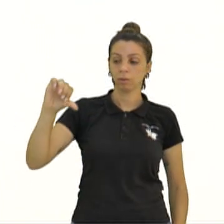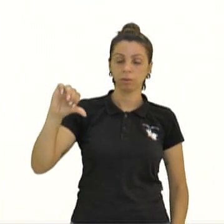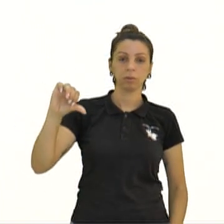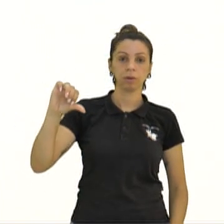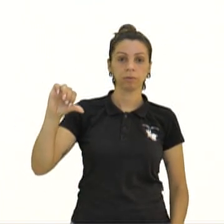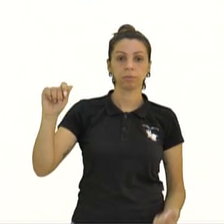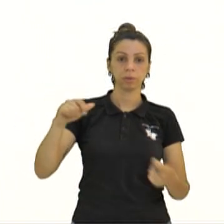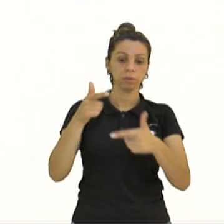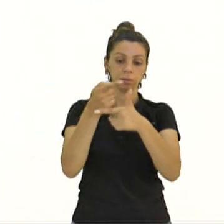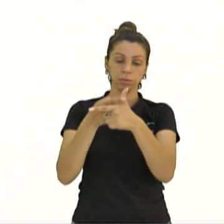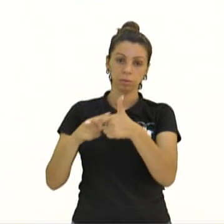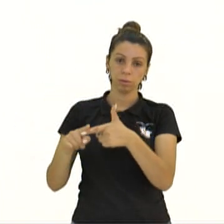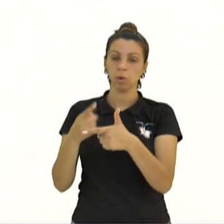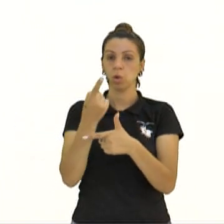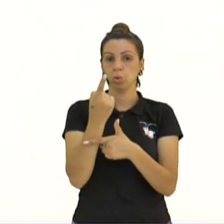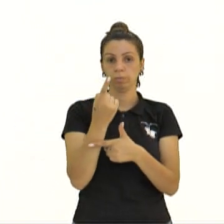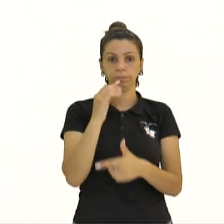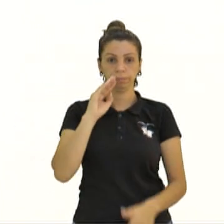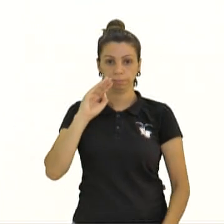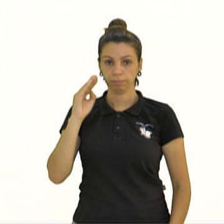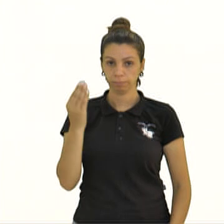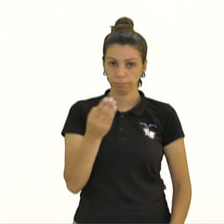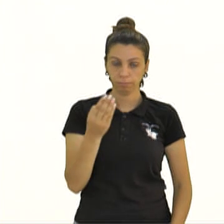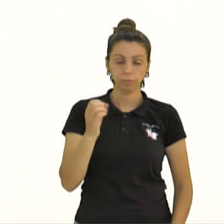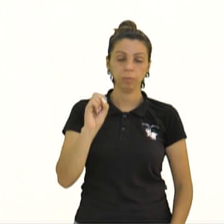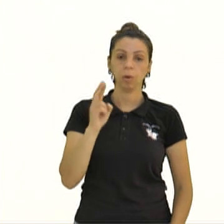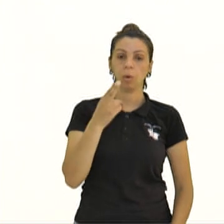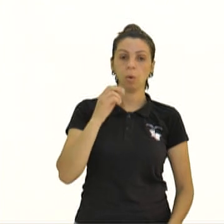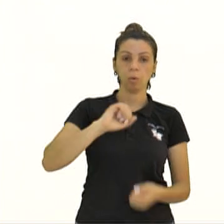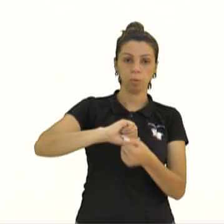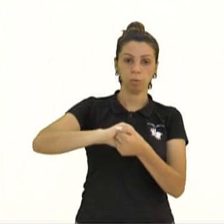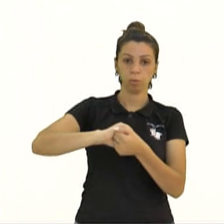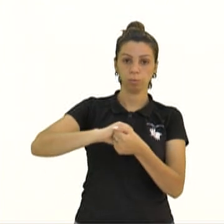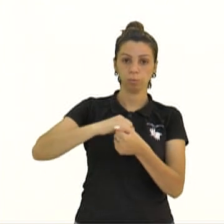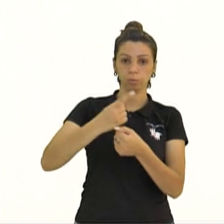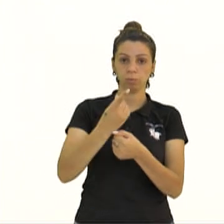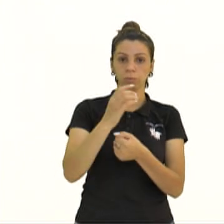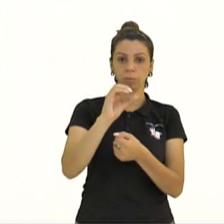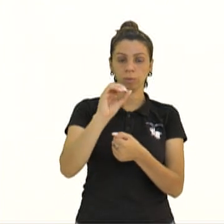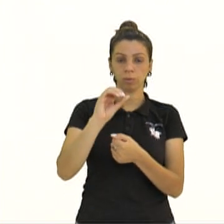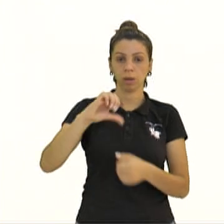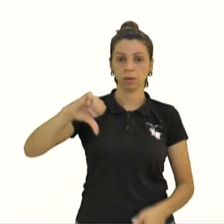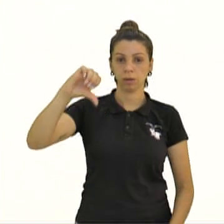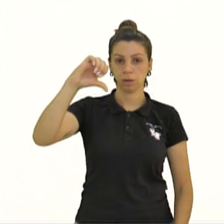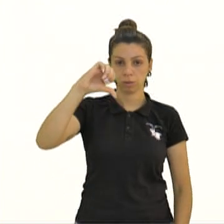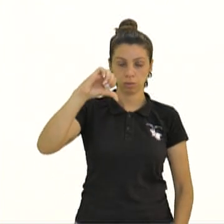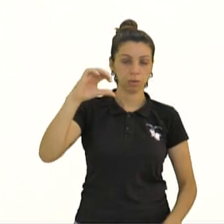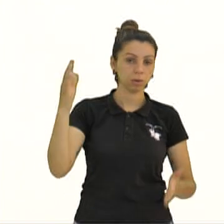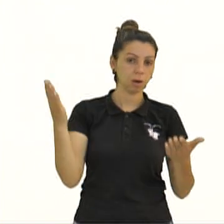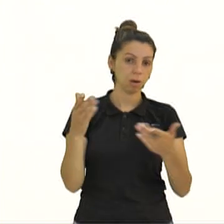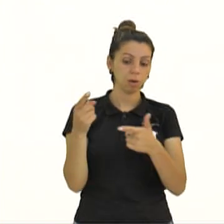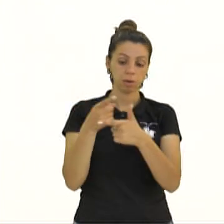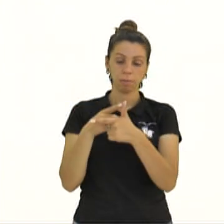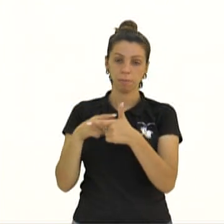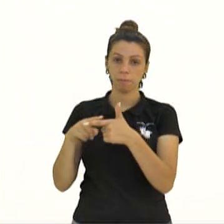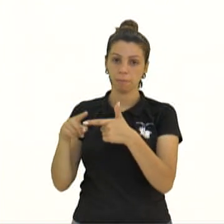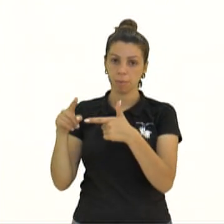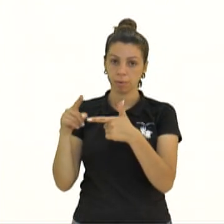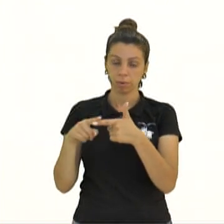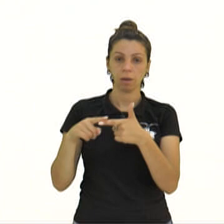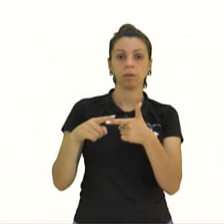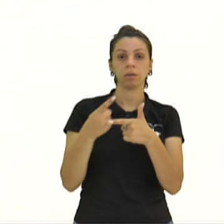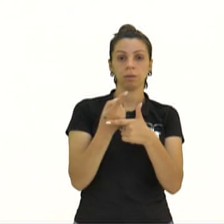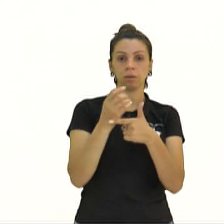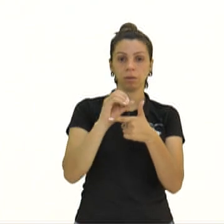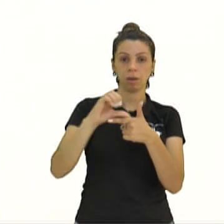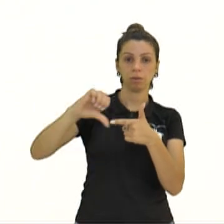ter que dividir por 1 bilhão, ou por 10 elevado à nona potência. Certo? Só que dividir por 10 elevado à nona